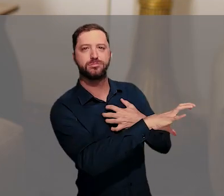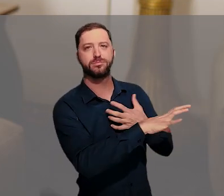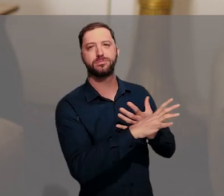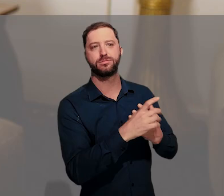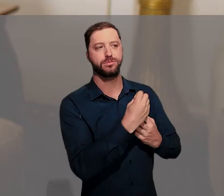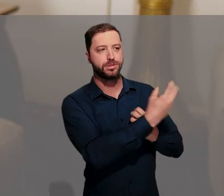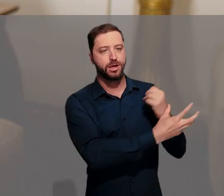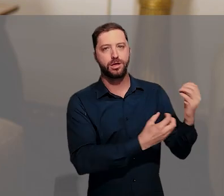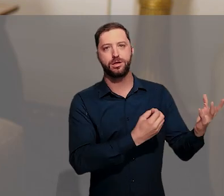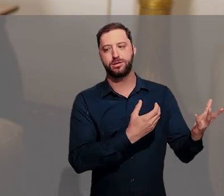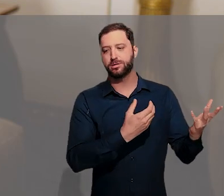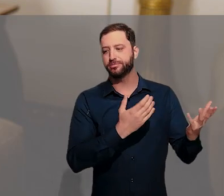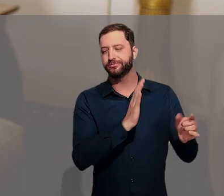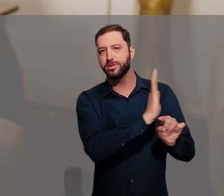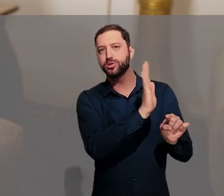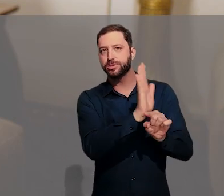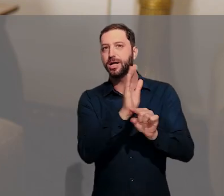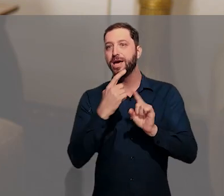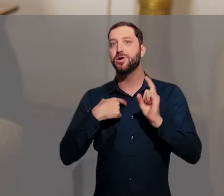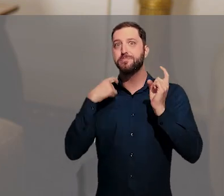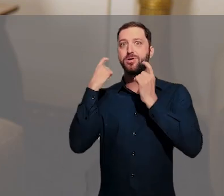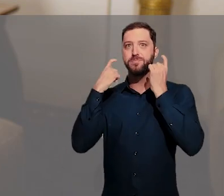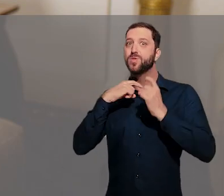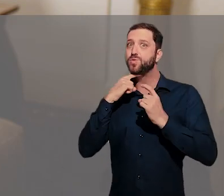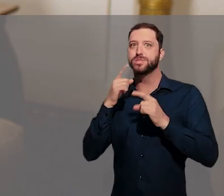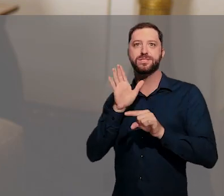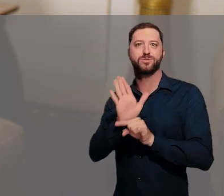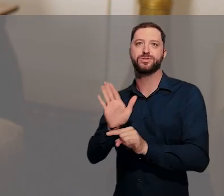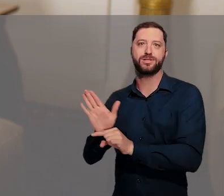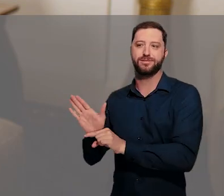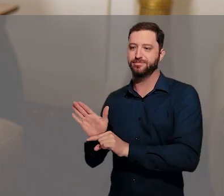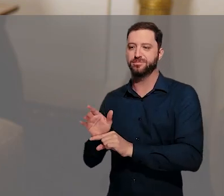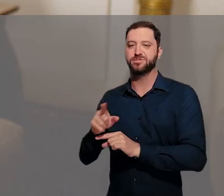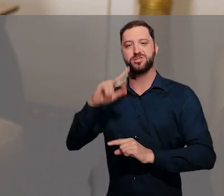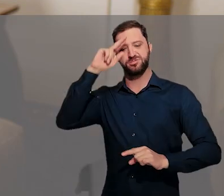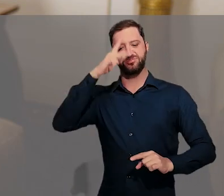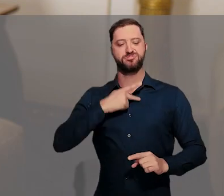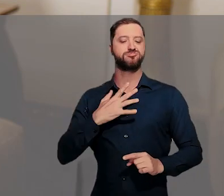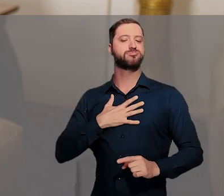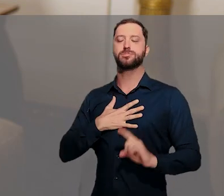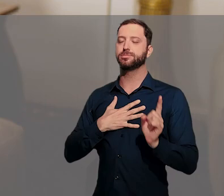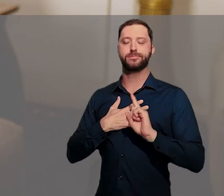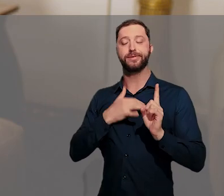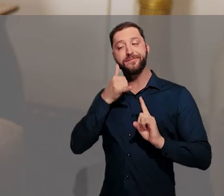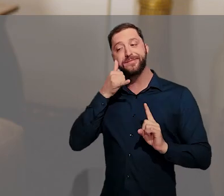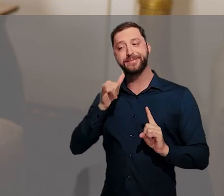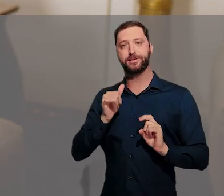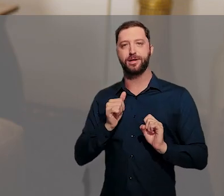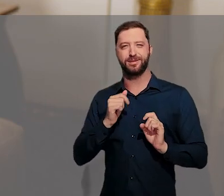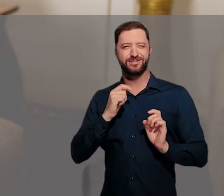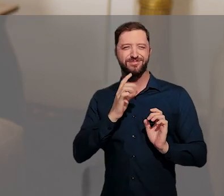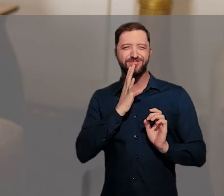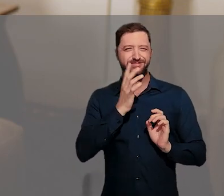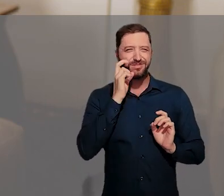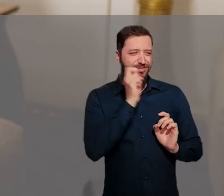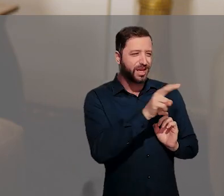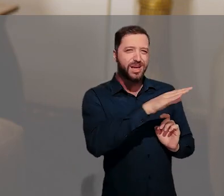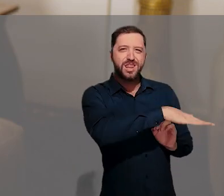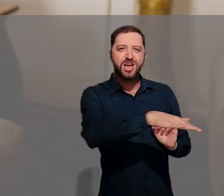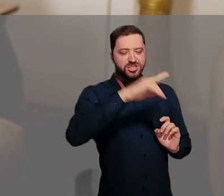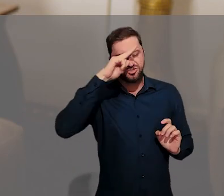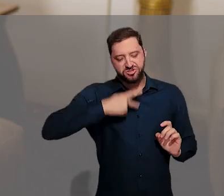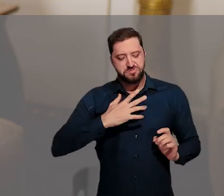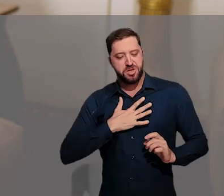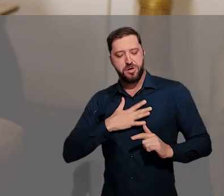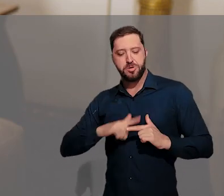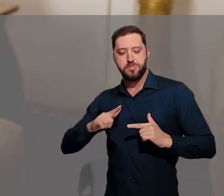serem crianças generosas, de estarem atentas no que está acontecendo à volta deles e não criá-los numa bolha, sabe? Aquelas crianças